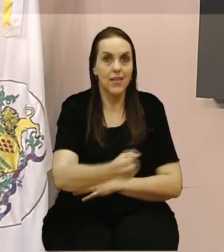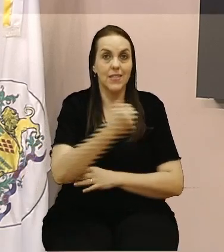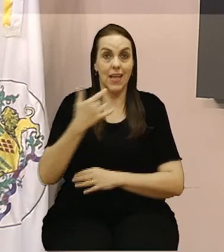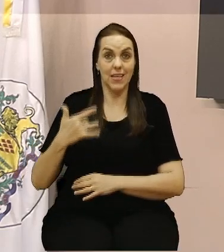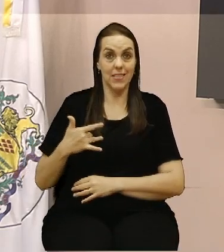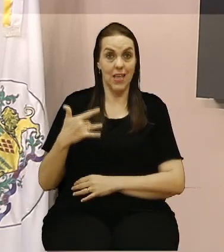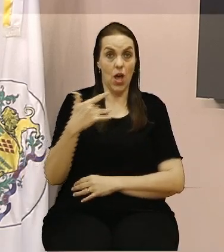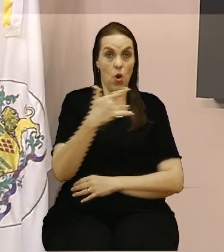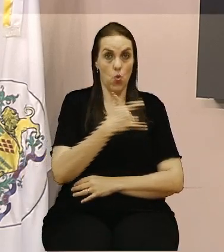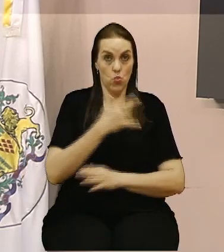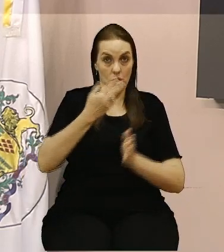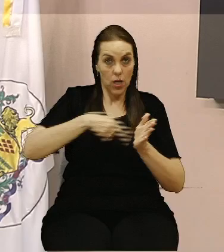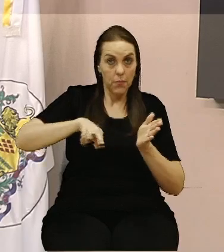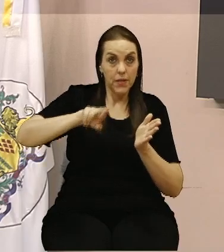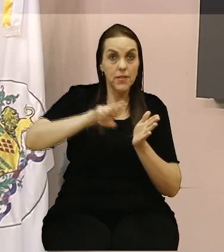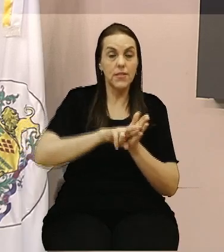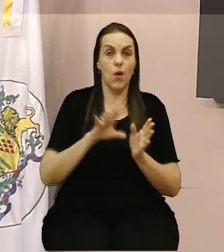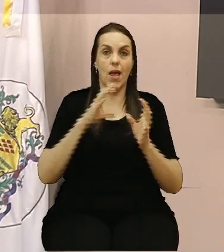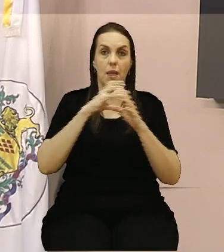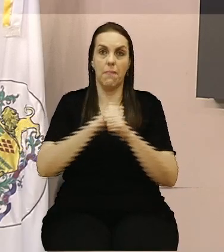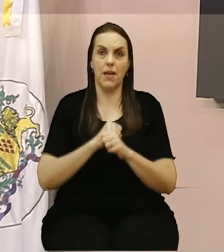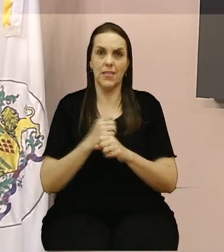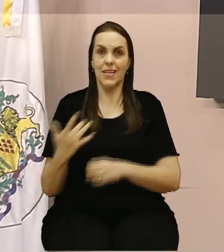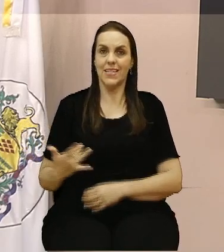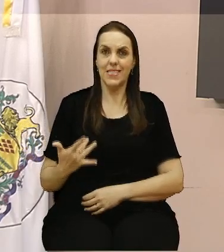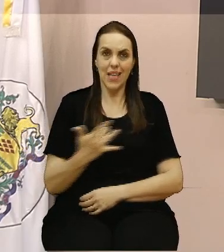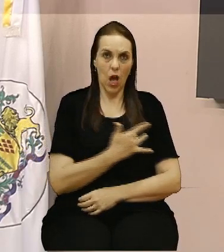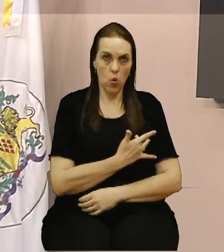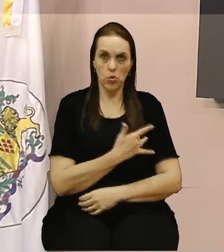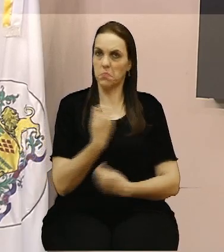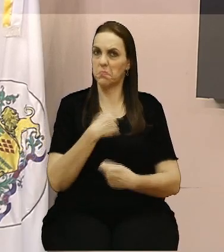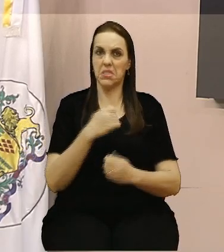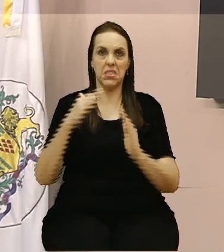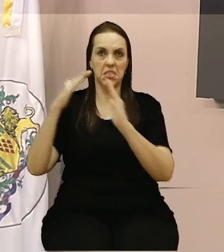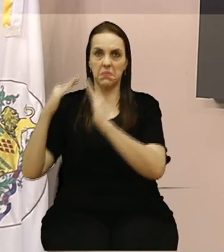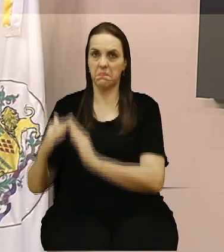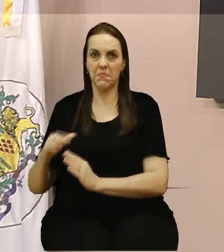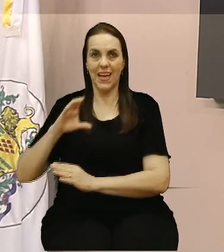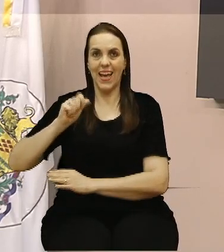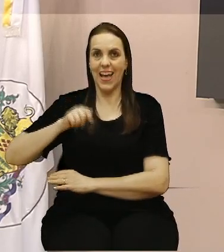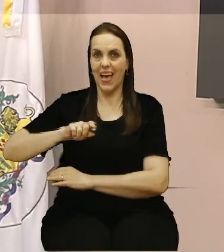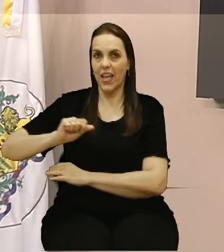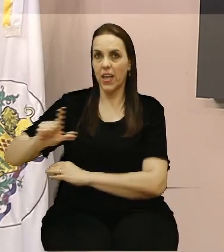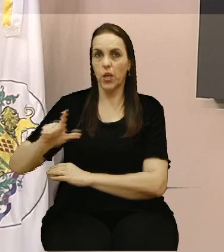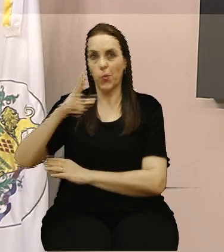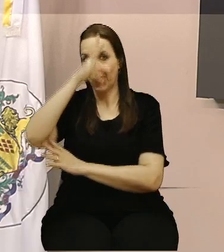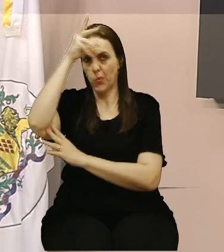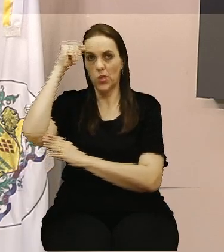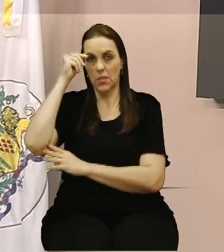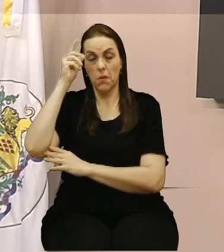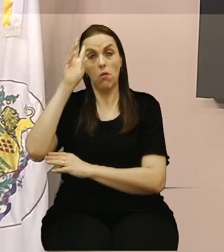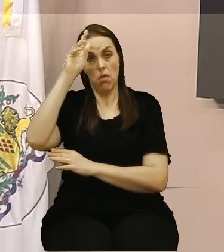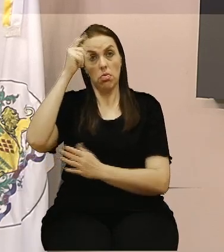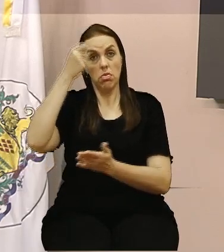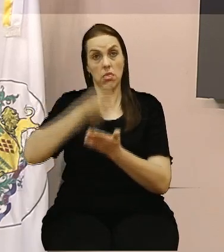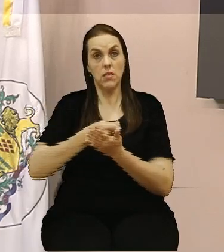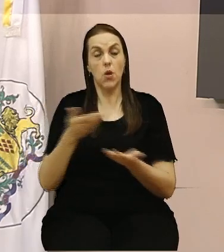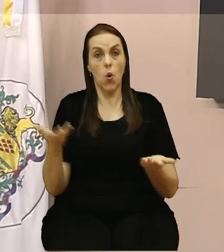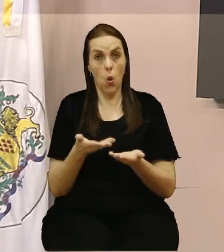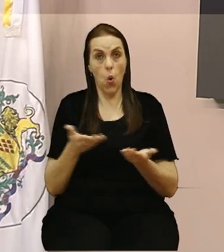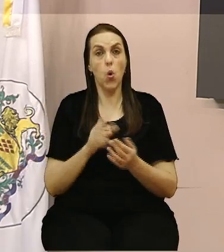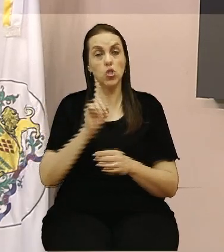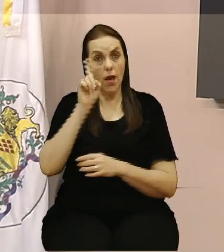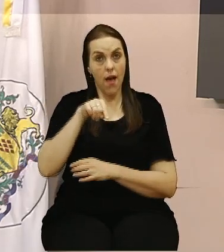animais. Animais saudáveis não precisam ir para o canil municipal. Ponto. Foi por isso que eu tomei essa decisão. E sim, de hoje em diante vai ser